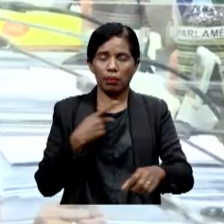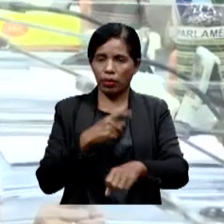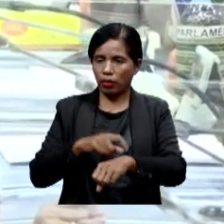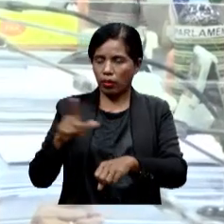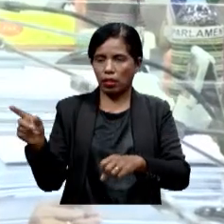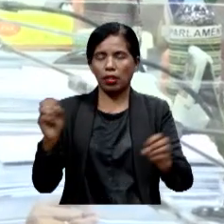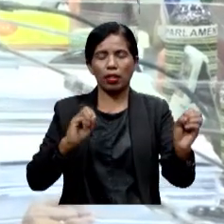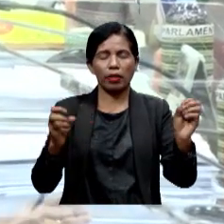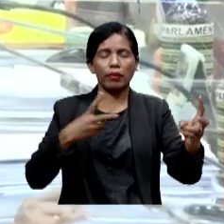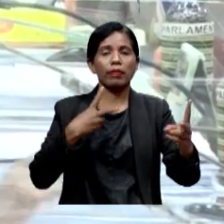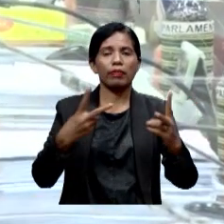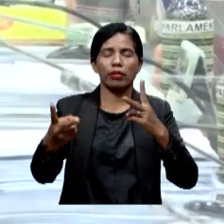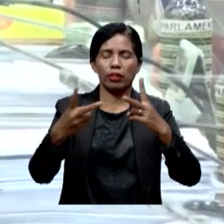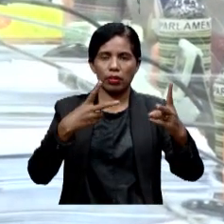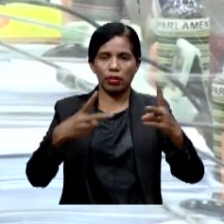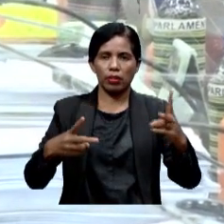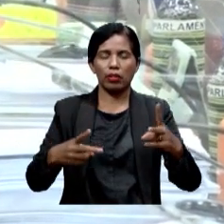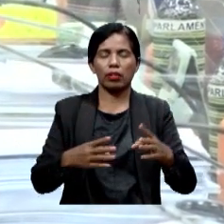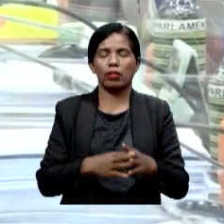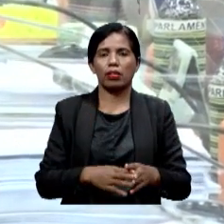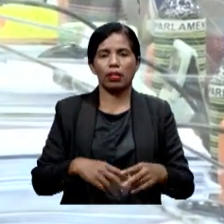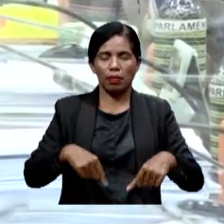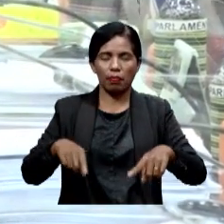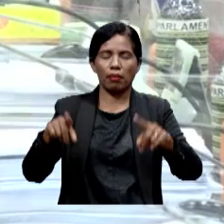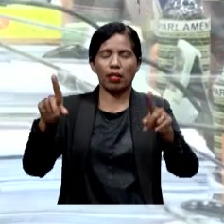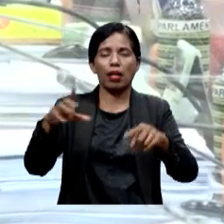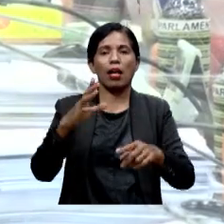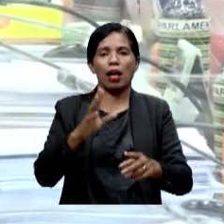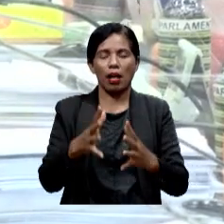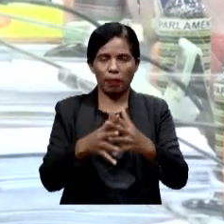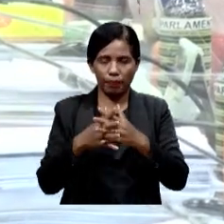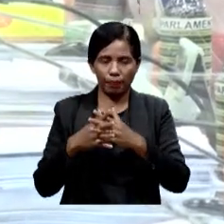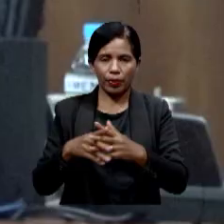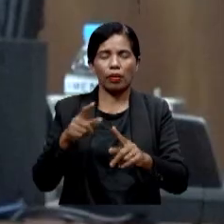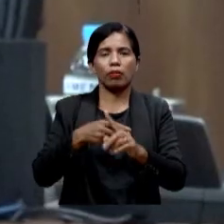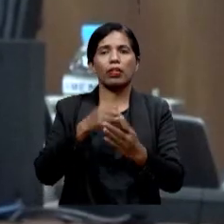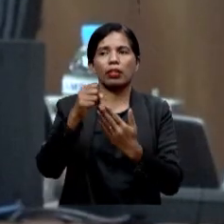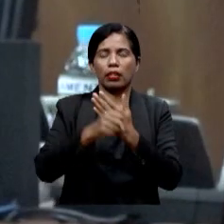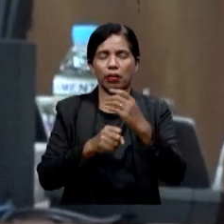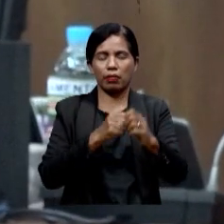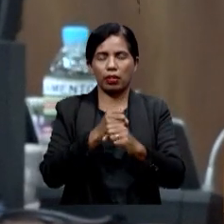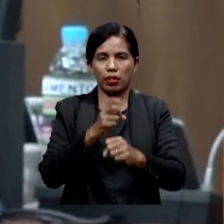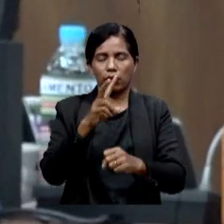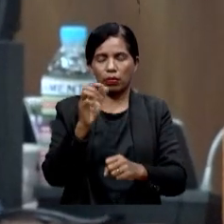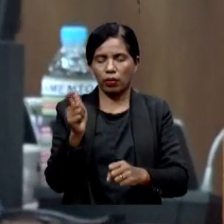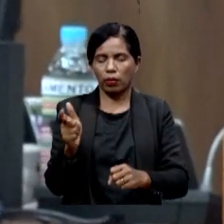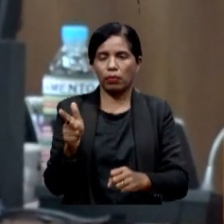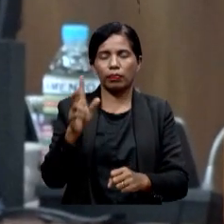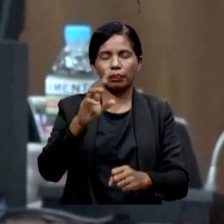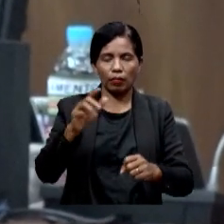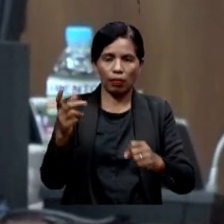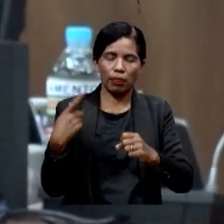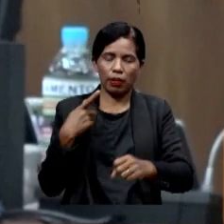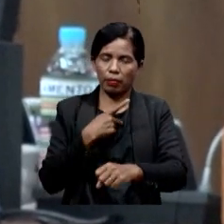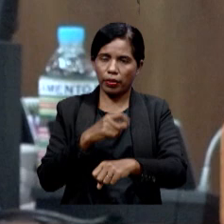ex-presidente da República para Estados Unidos da América. E a fulan setembro tinan rin rua Sanalo Rasingualo, Parlamento Nacional continua a